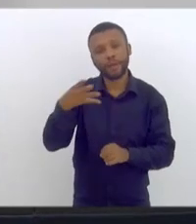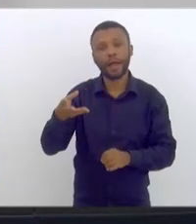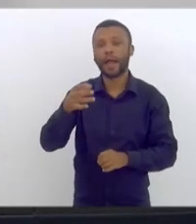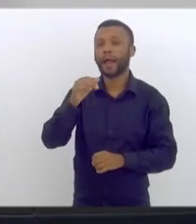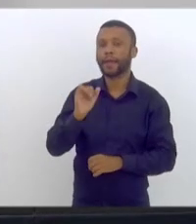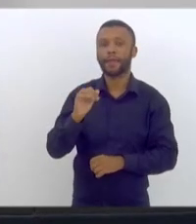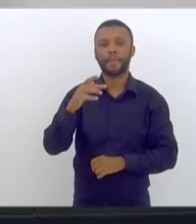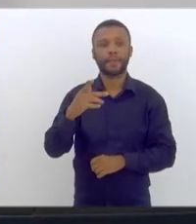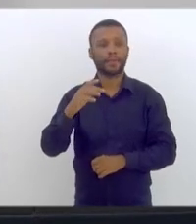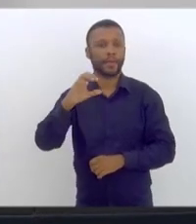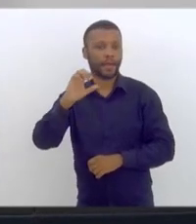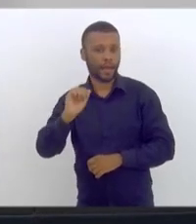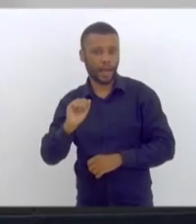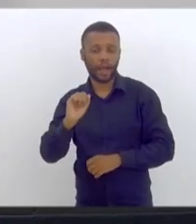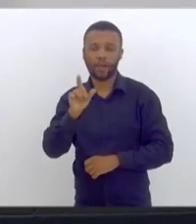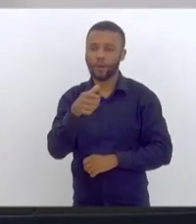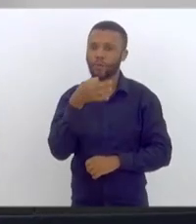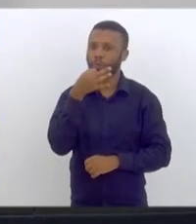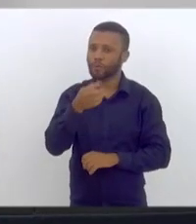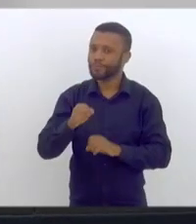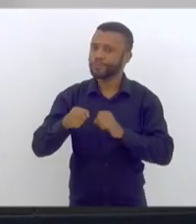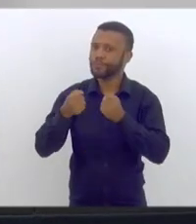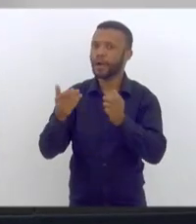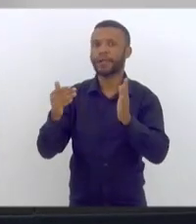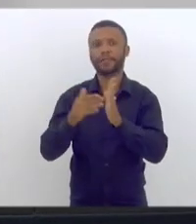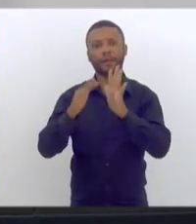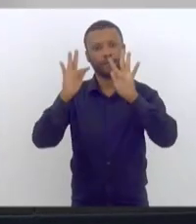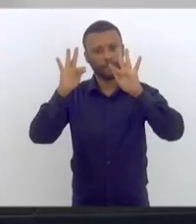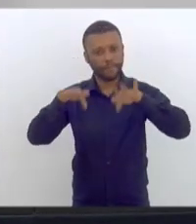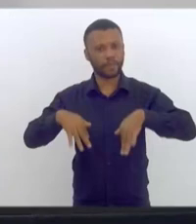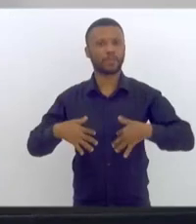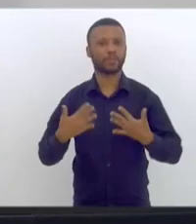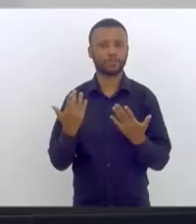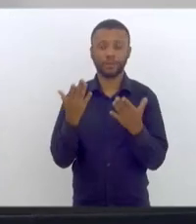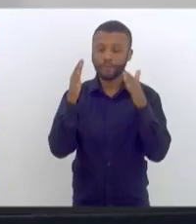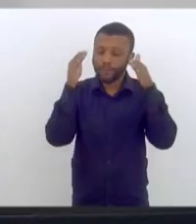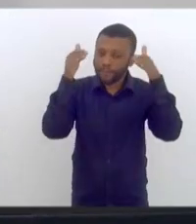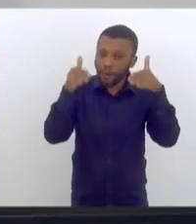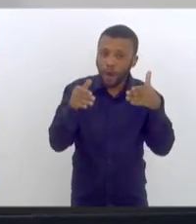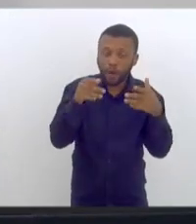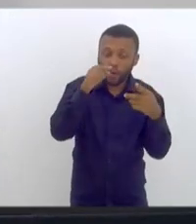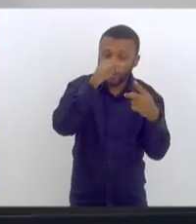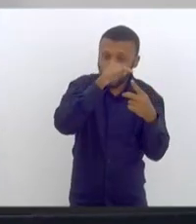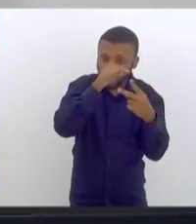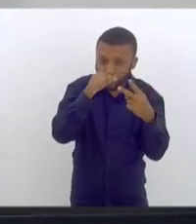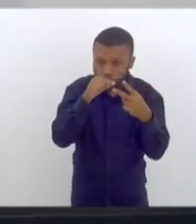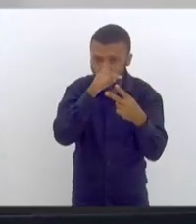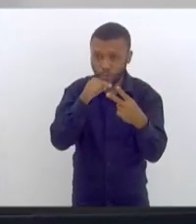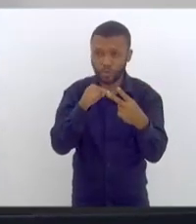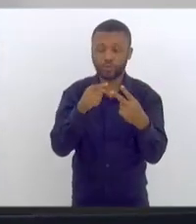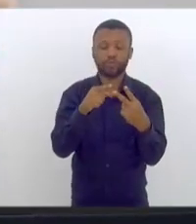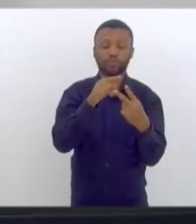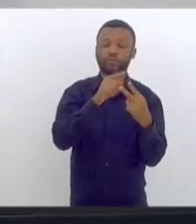eu vou com isso até o final trocando nos dois no projeto e